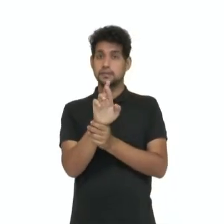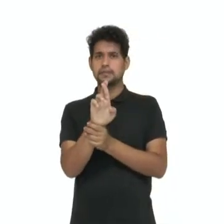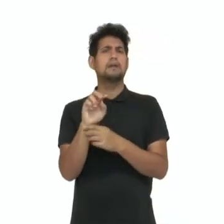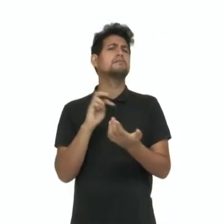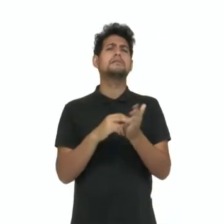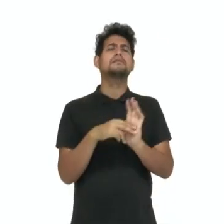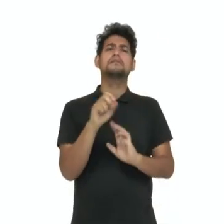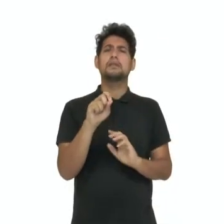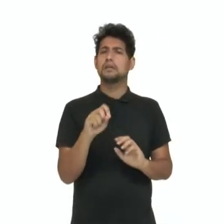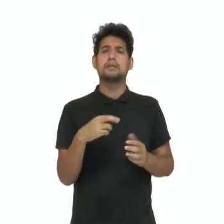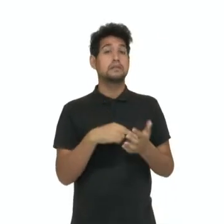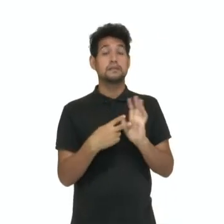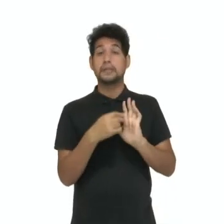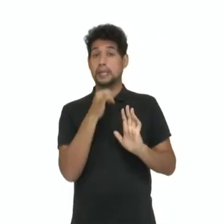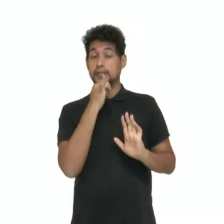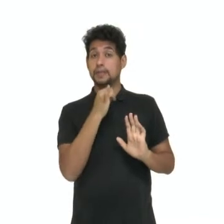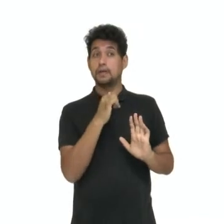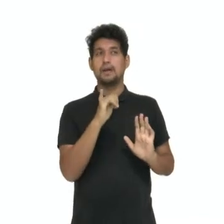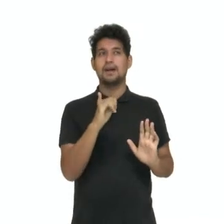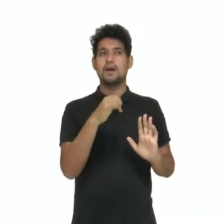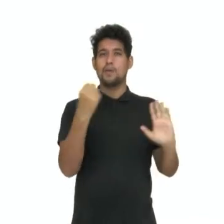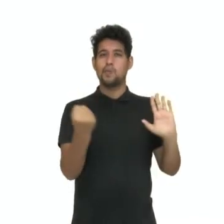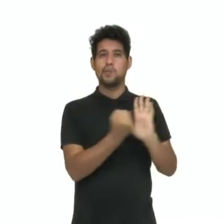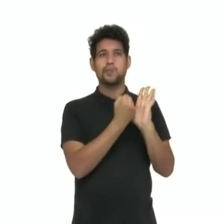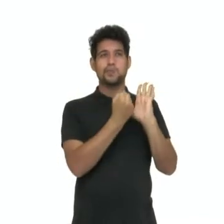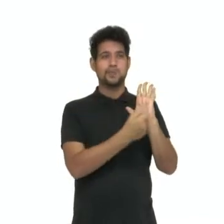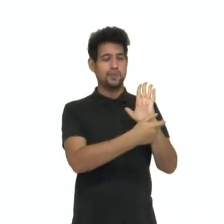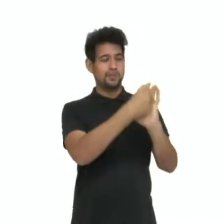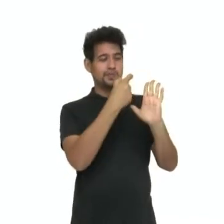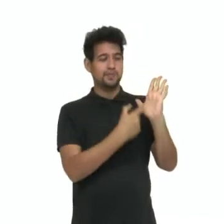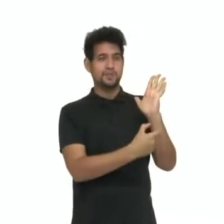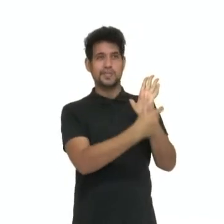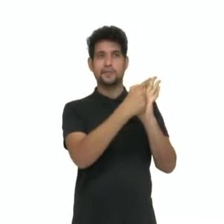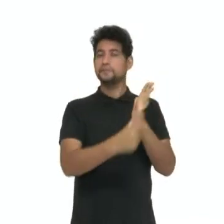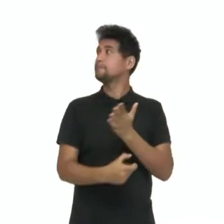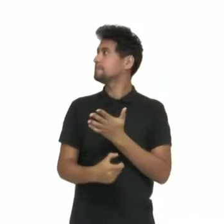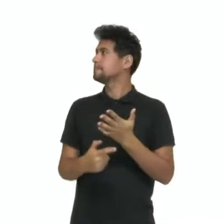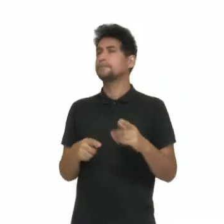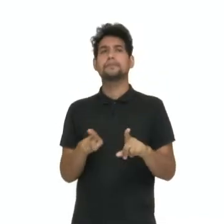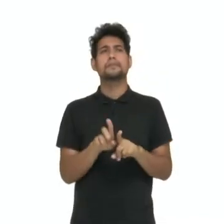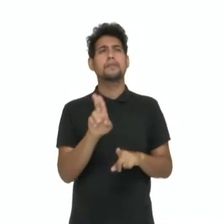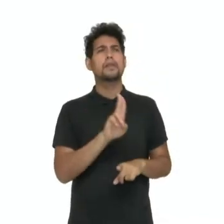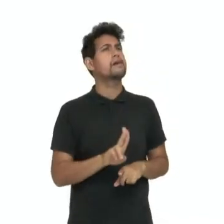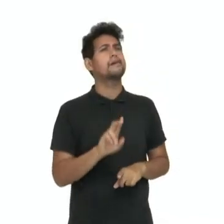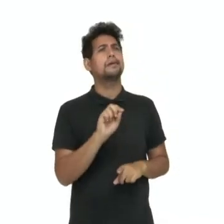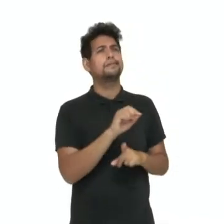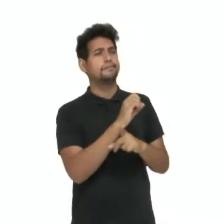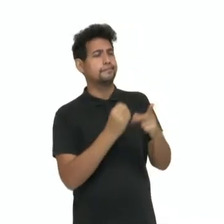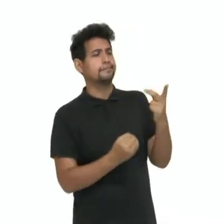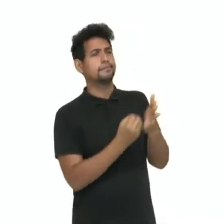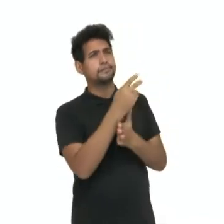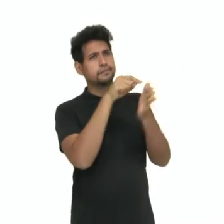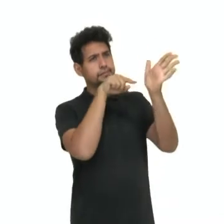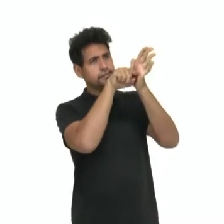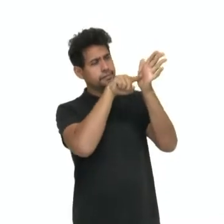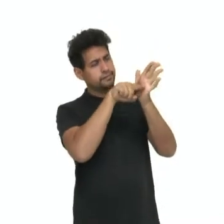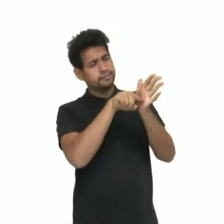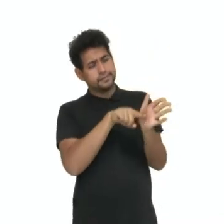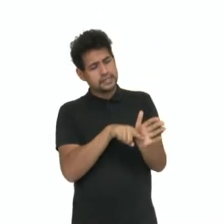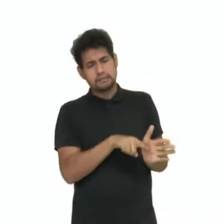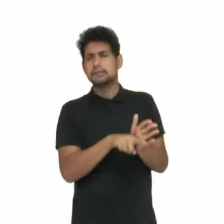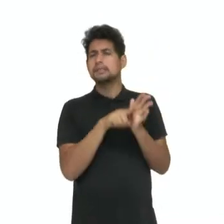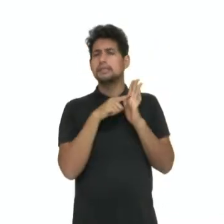em que a logo, são essas logos aí, e serve para quê então? Para desenvolver pesquisas científicas nessa